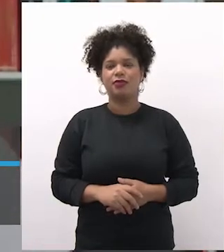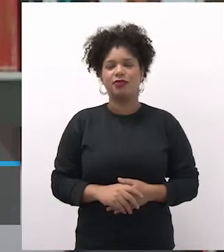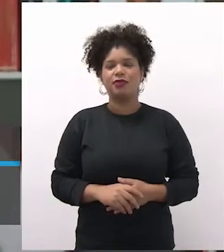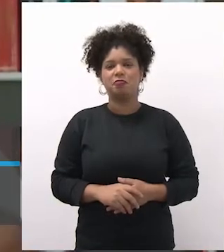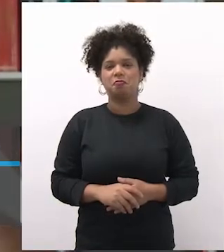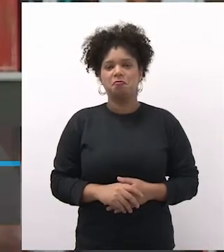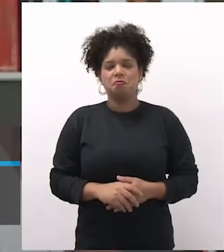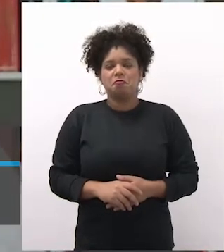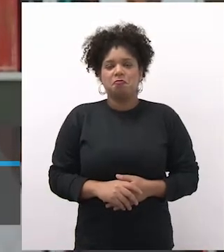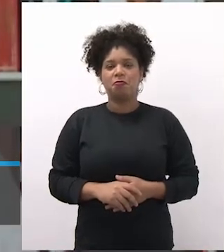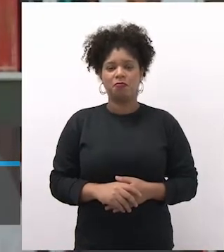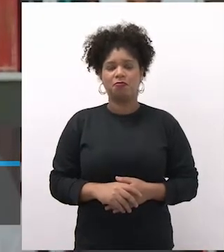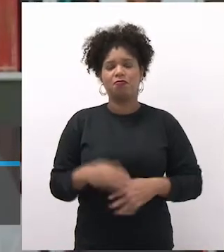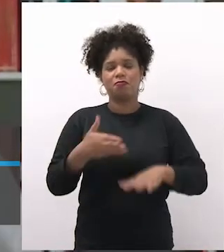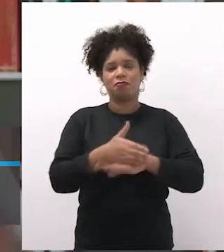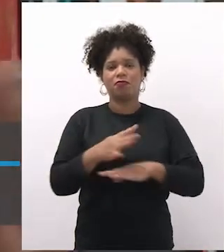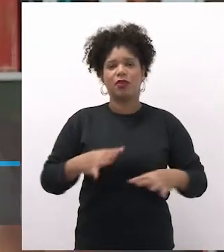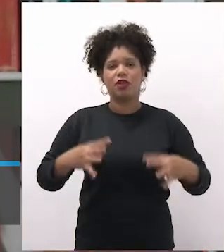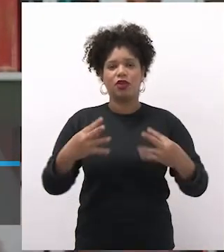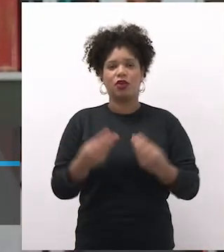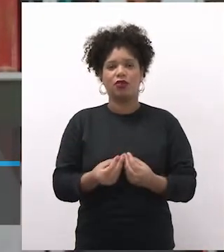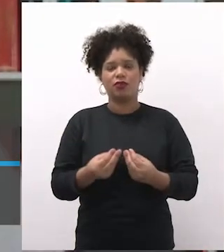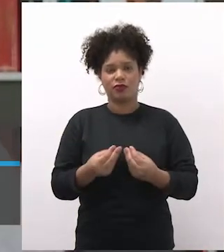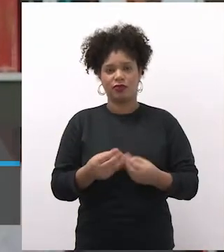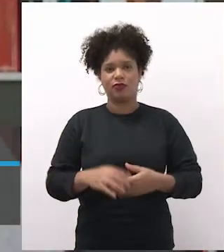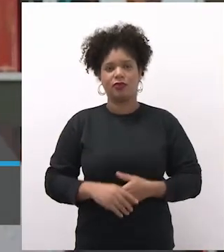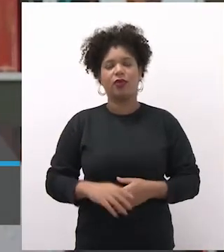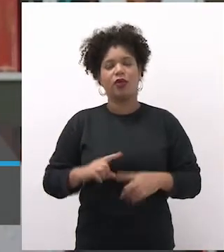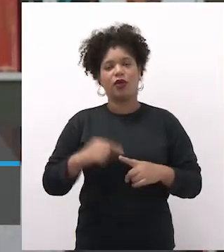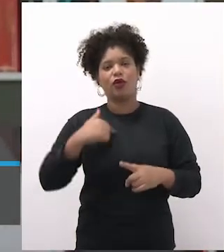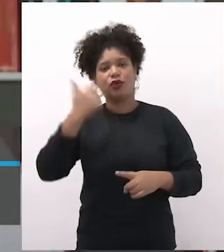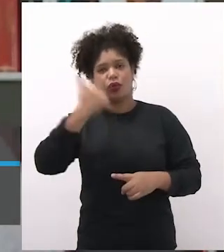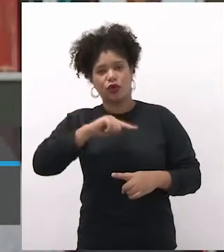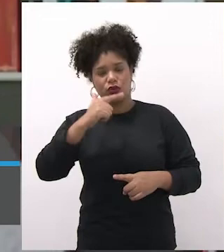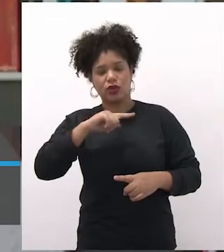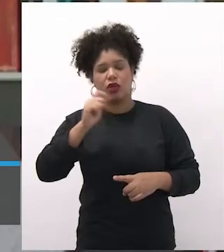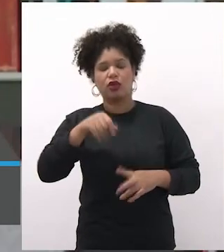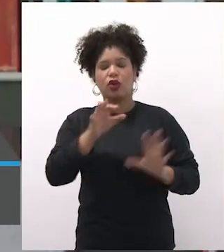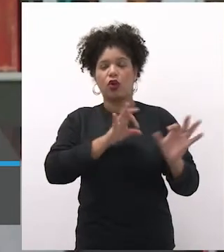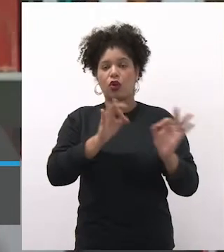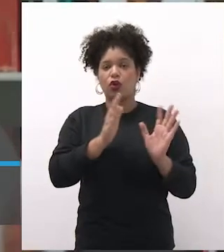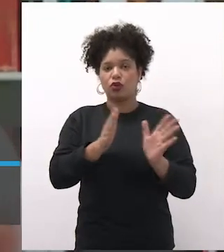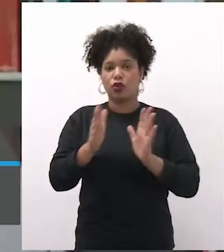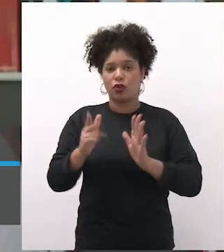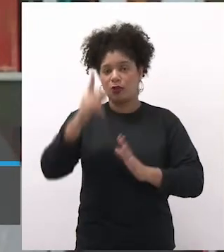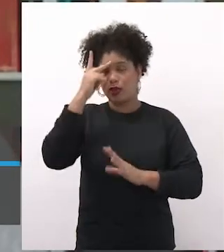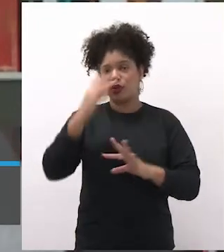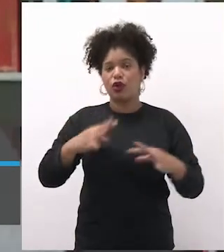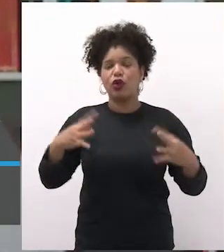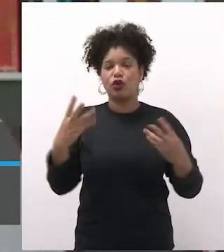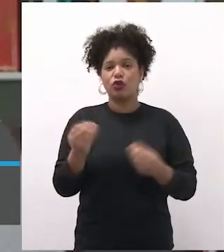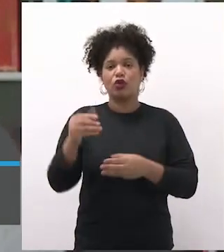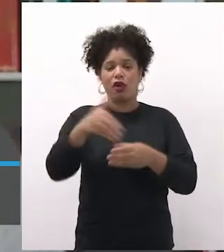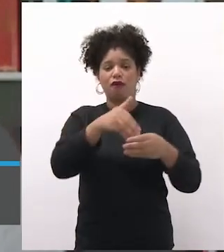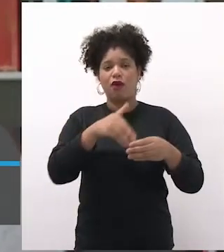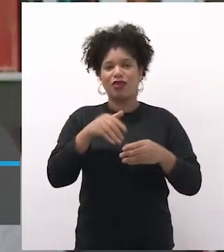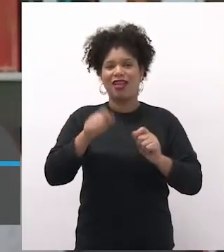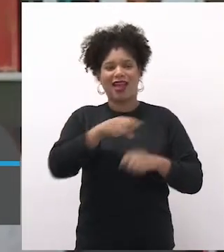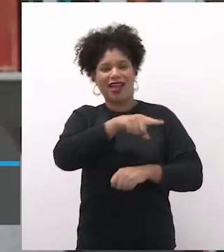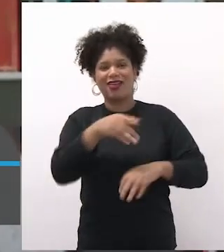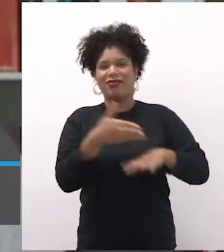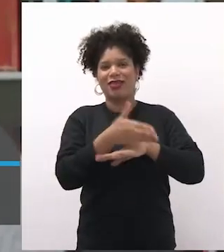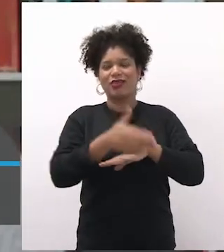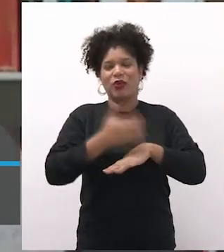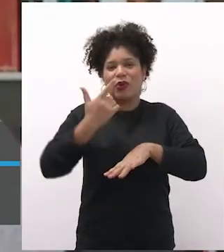pretos, mas com a participação de todos. Então, a gente conseguiu, depois da enquete, organizar de modo que todo mundo votasse e que as